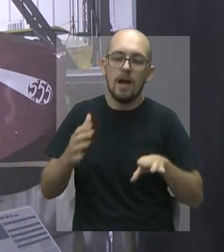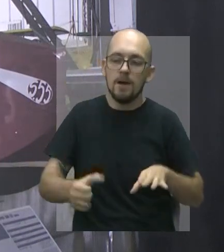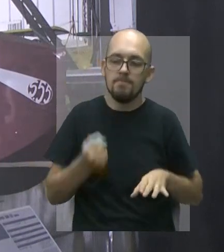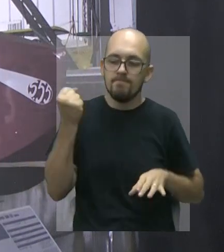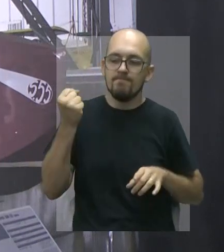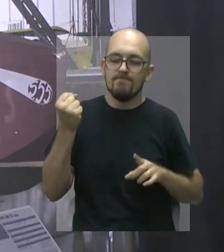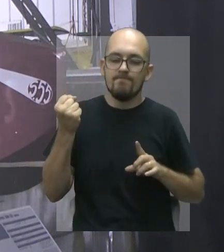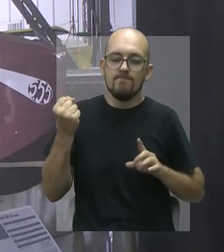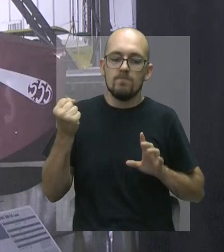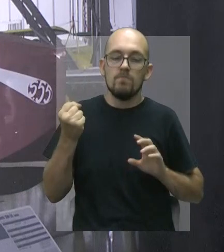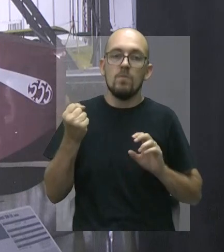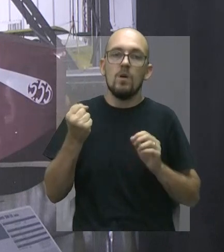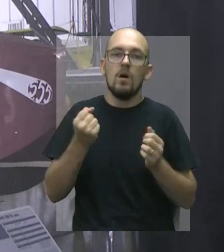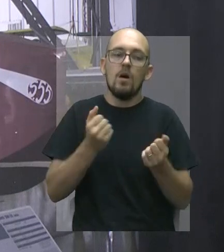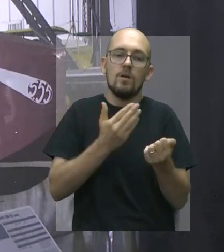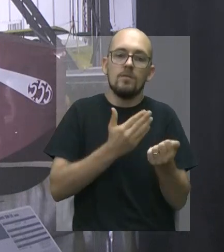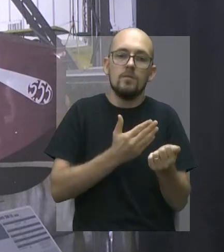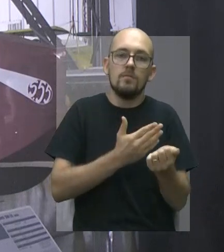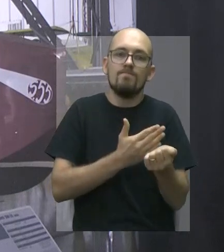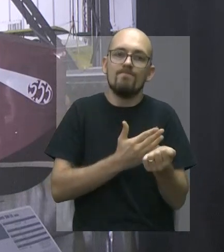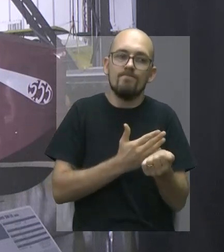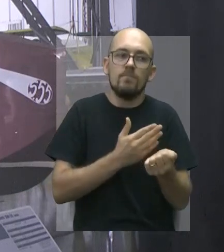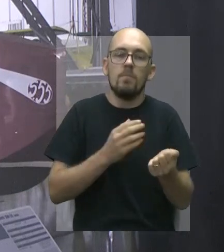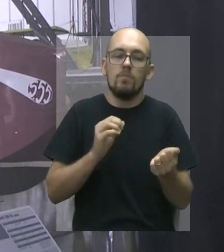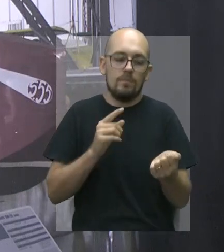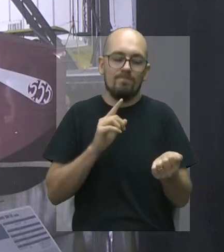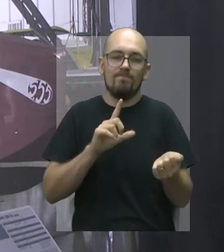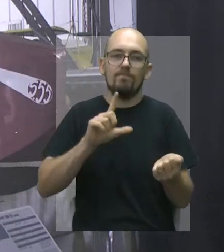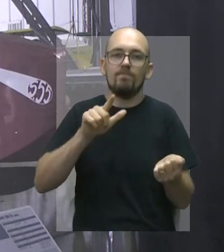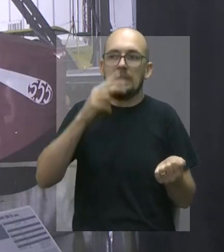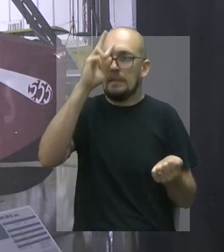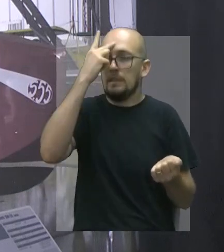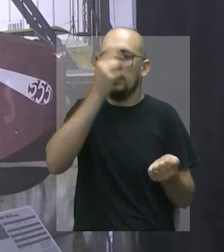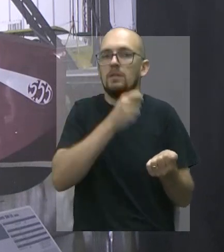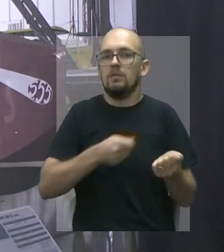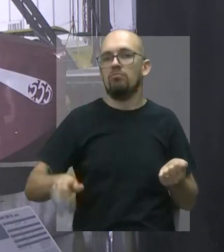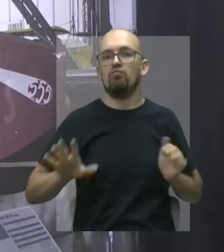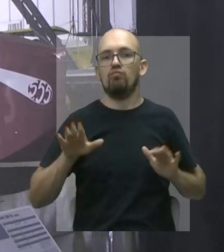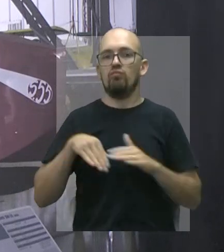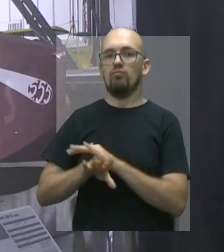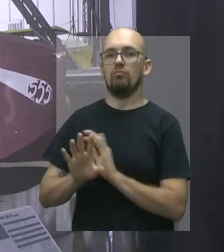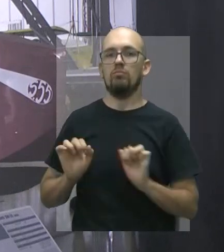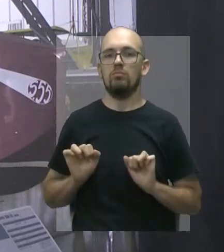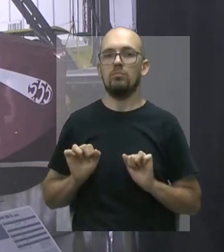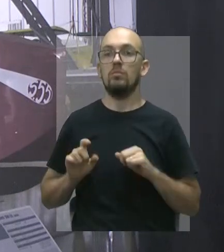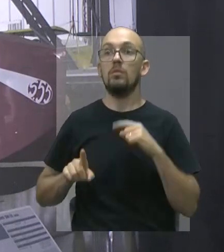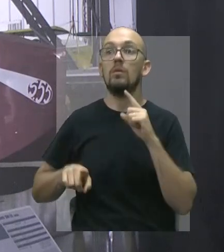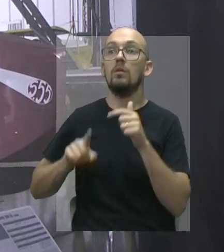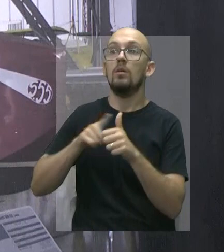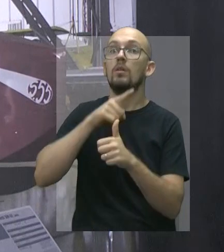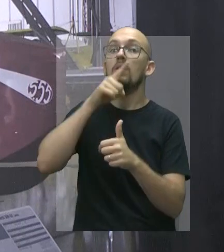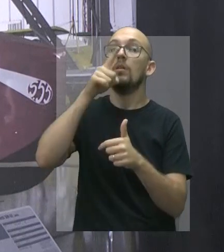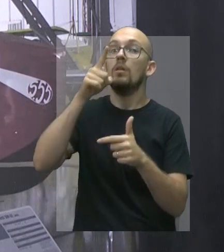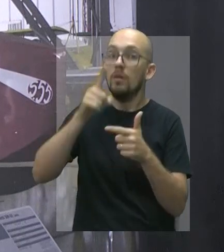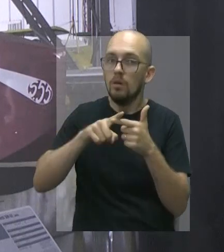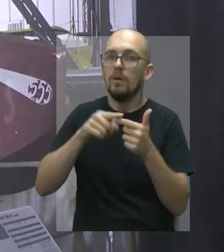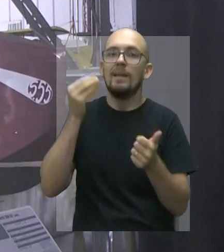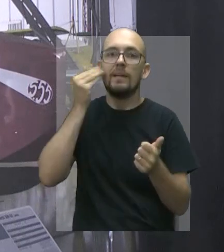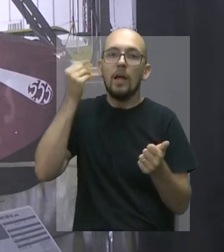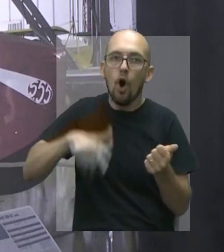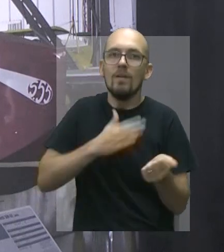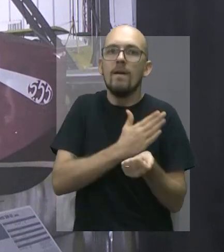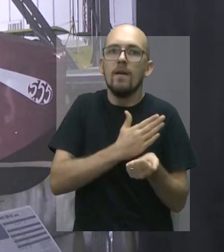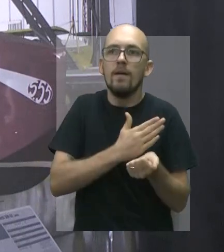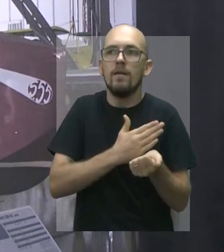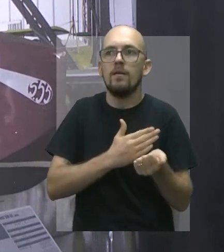chega a óbito, ainda bem, ela pode fazer inúmeras outras tentativas, que alguma dessas podem vir a ter sucesso.